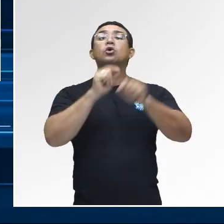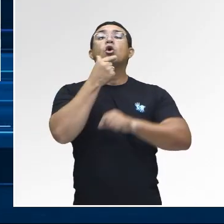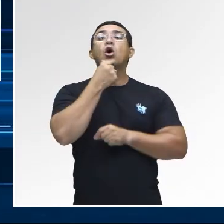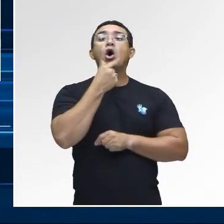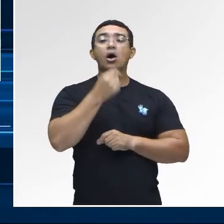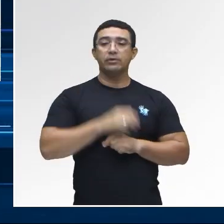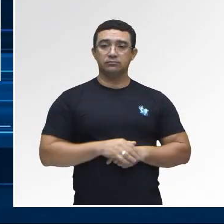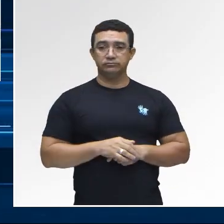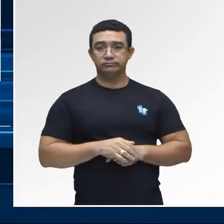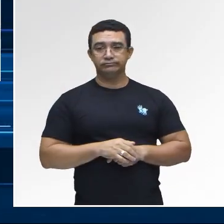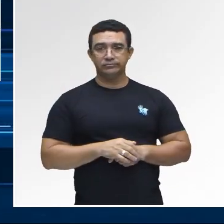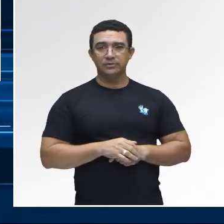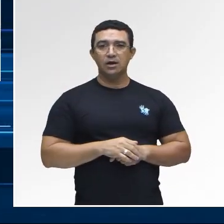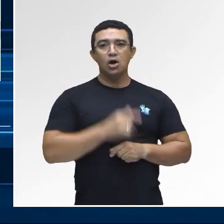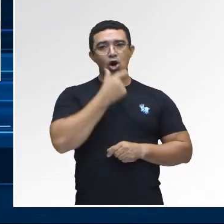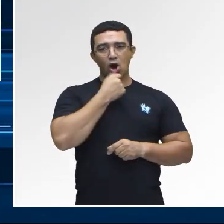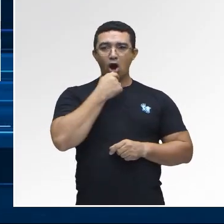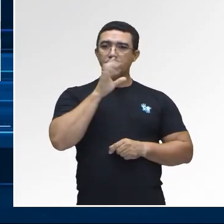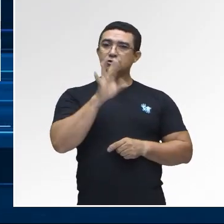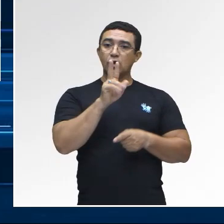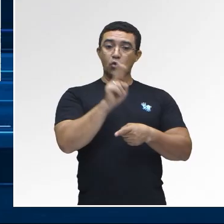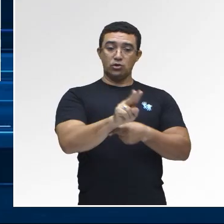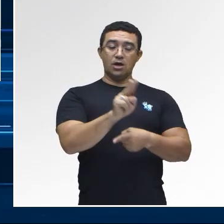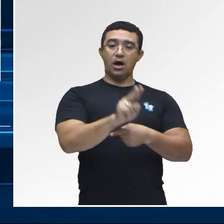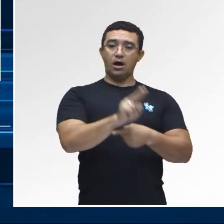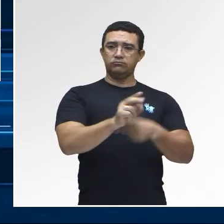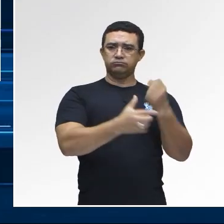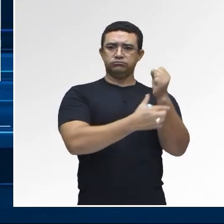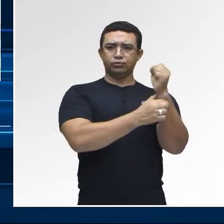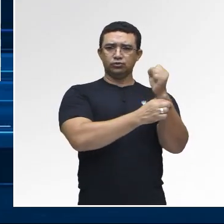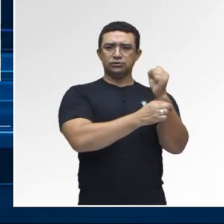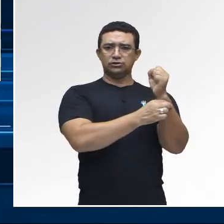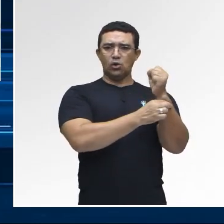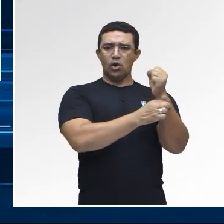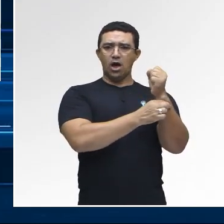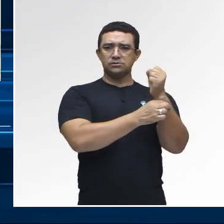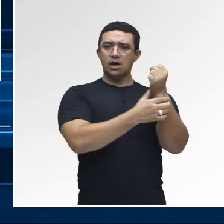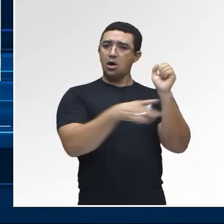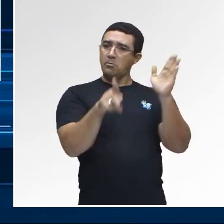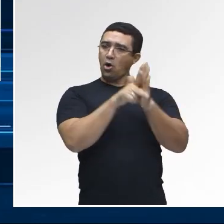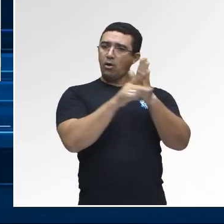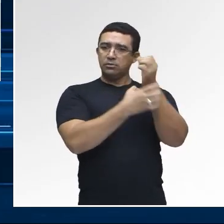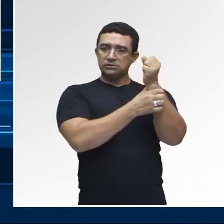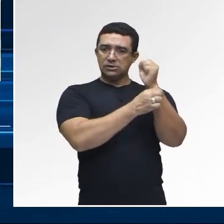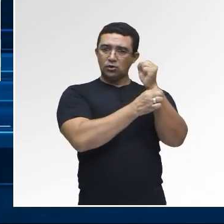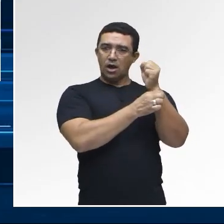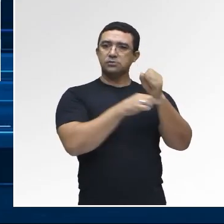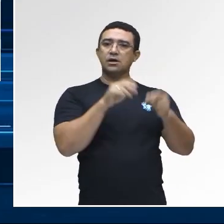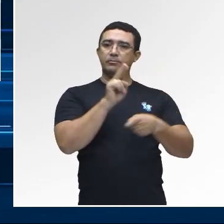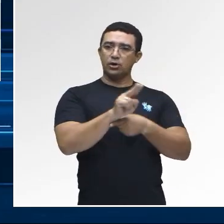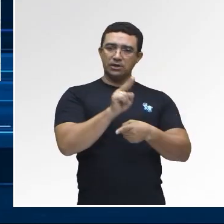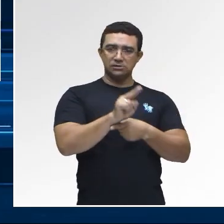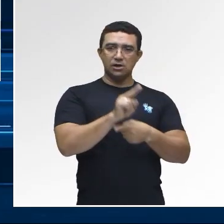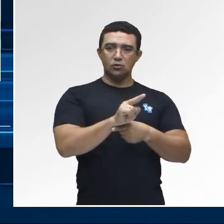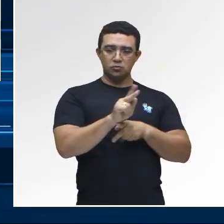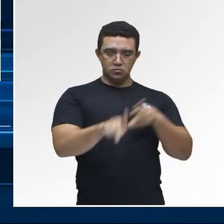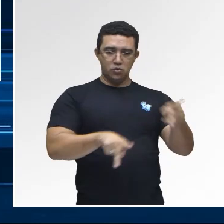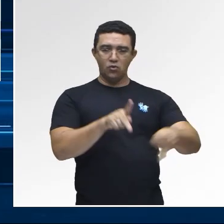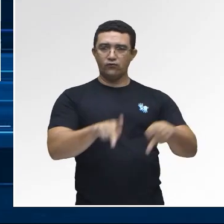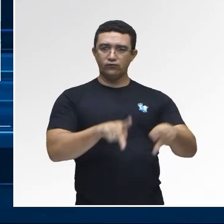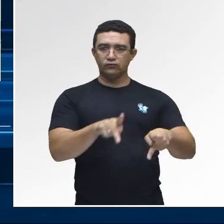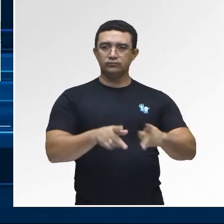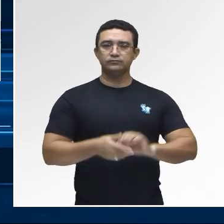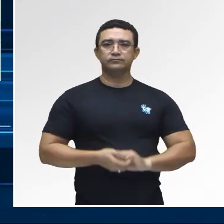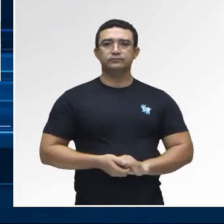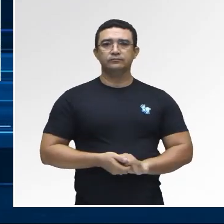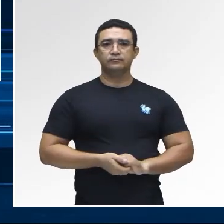ali estavam na prática de guerra, responsáveis pela segurança e estabilização dos povos. Tá bom? Na